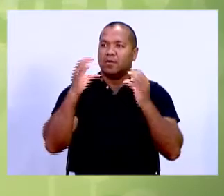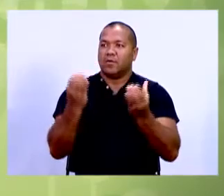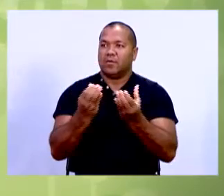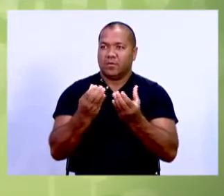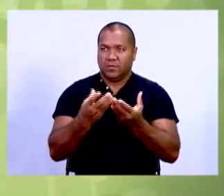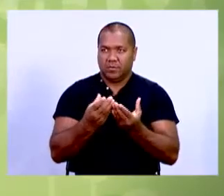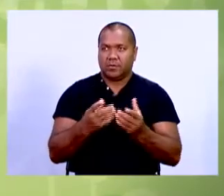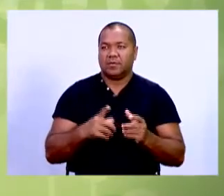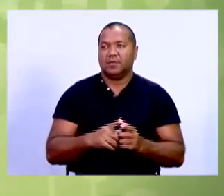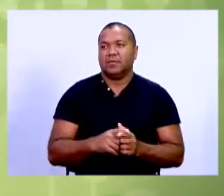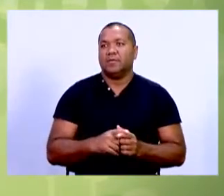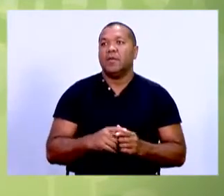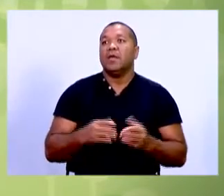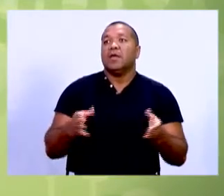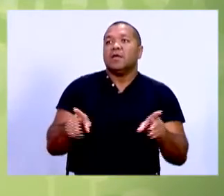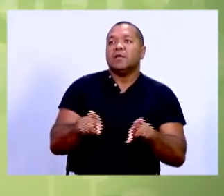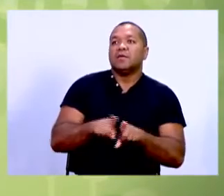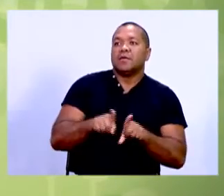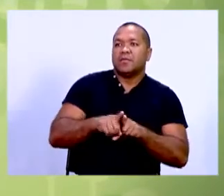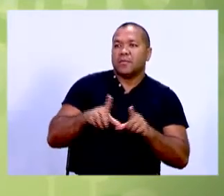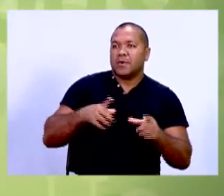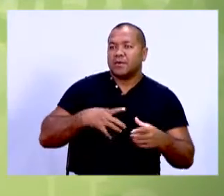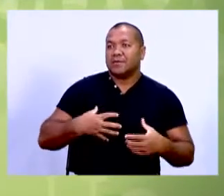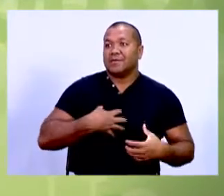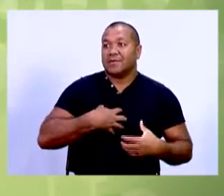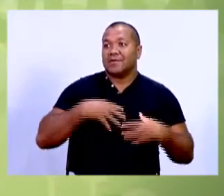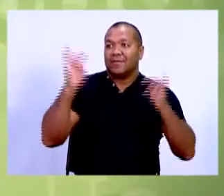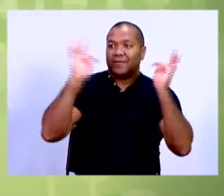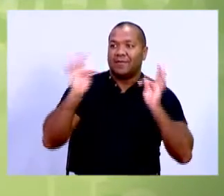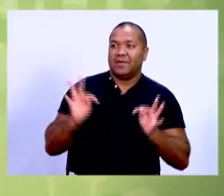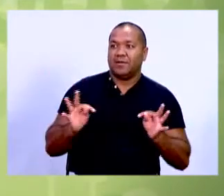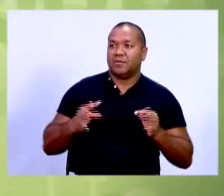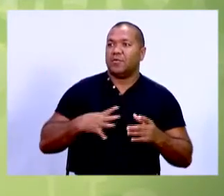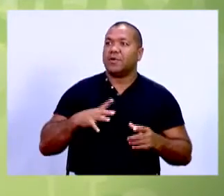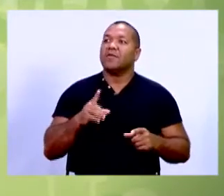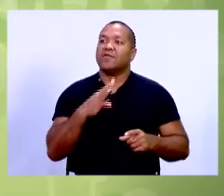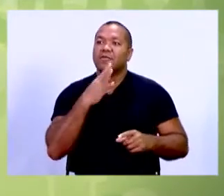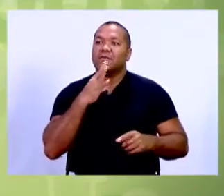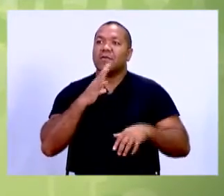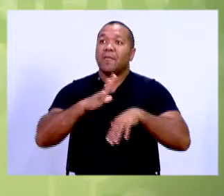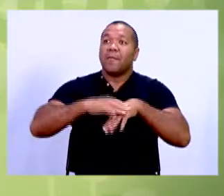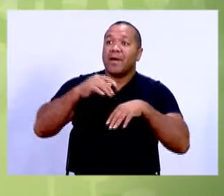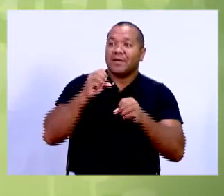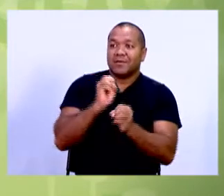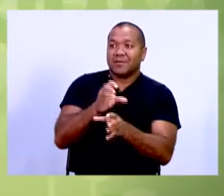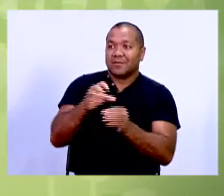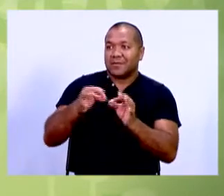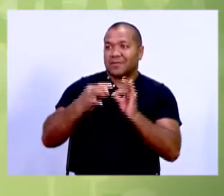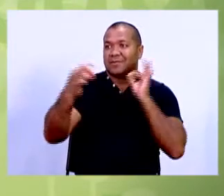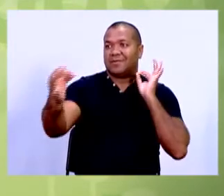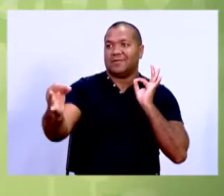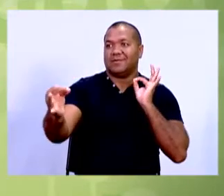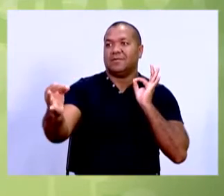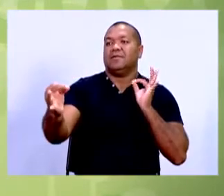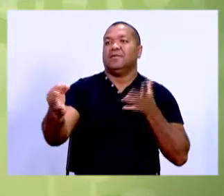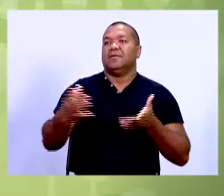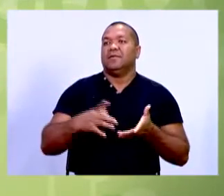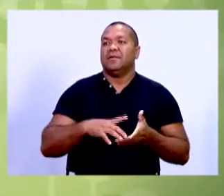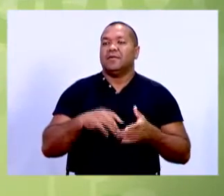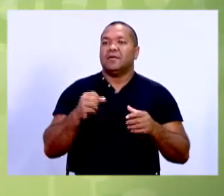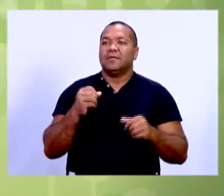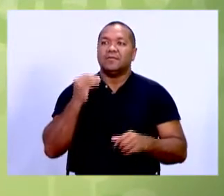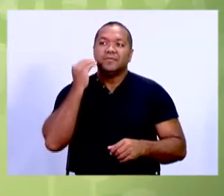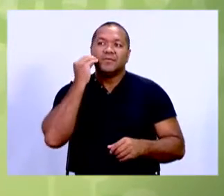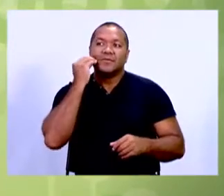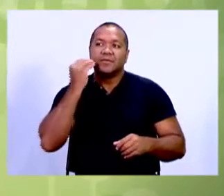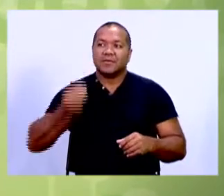E ficamos ainda mais felizes ao podermos conhecer um pouquinho mais da educação à distância. A experiência